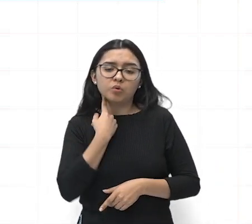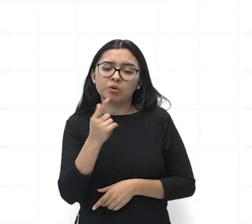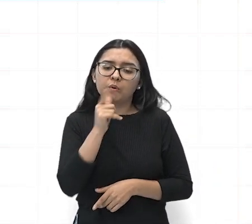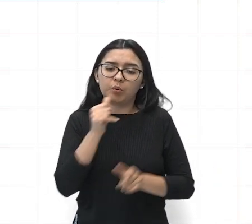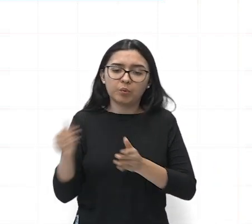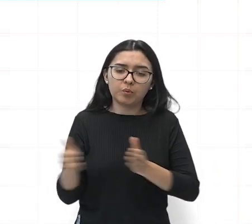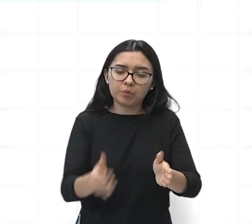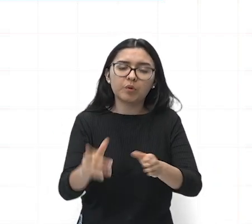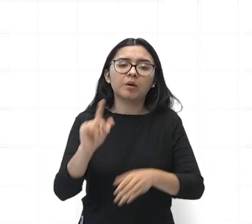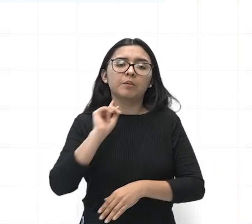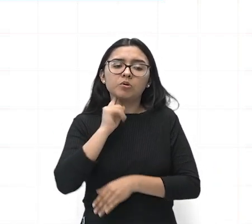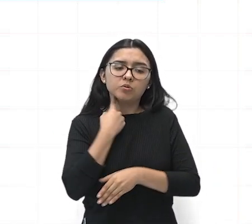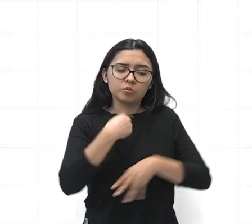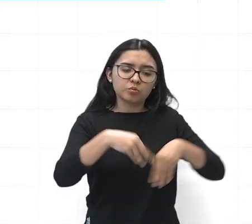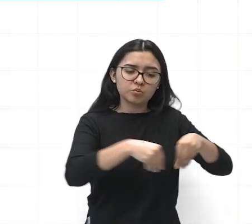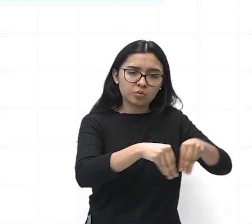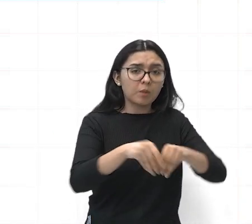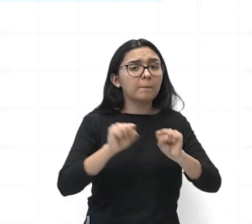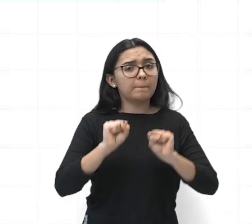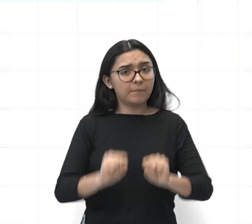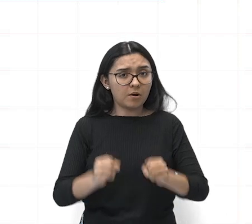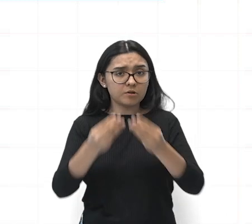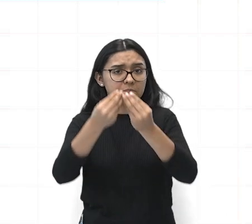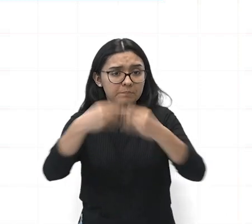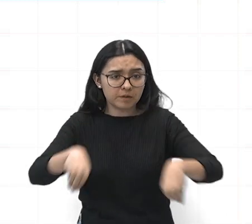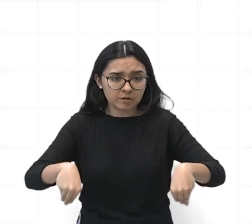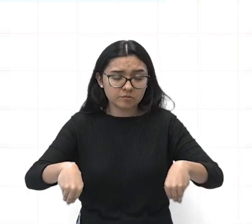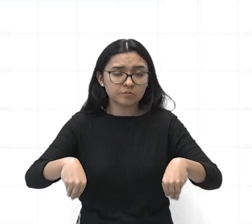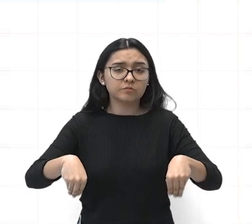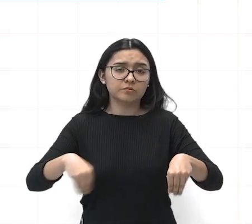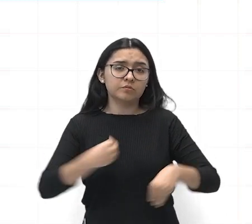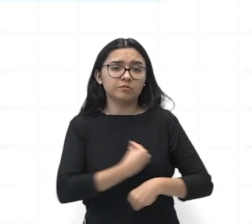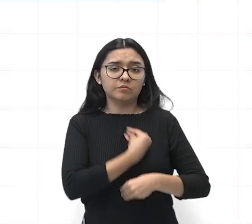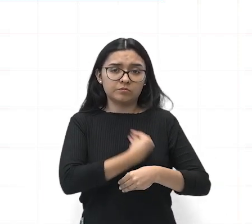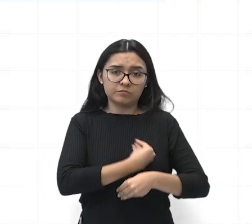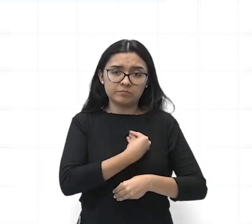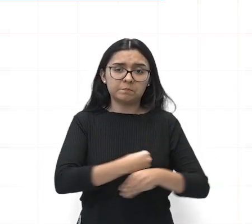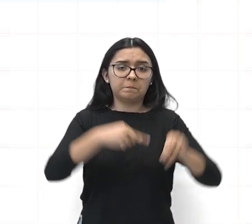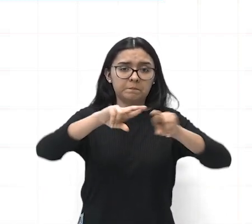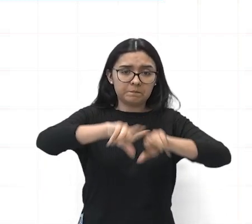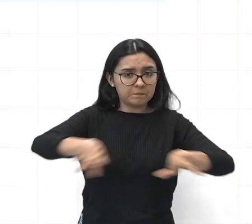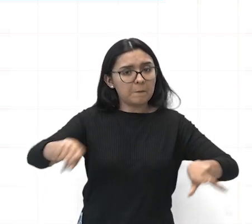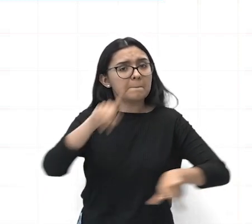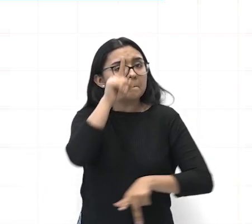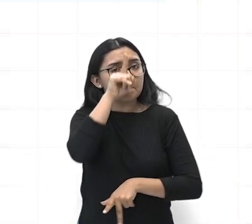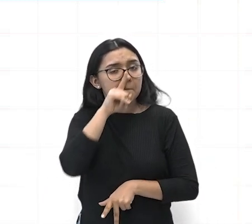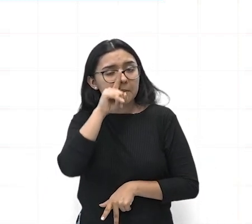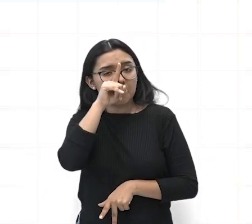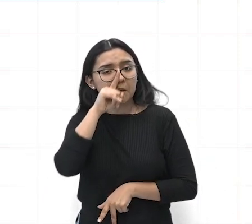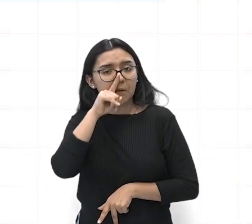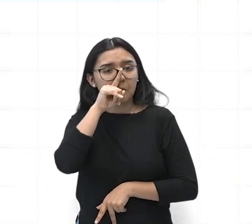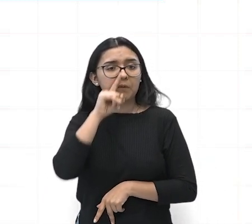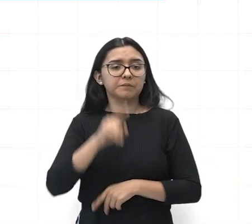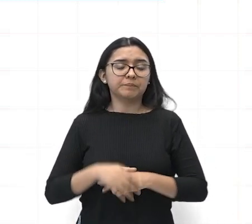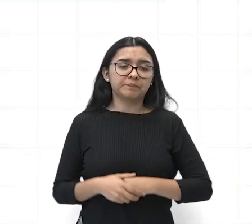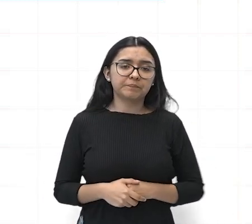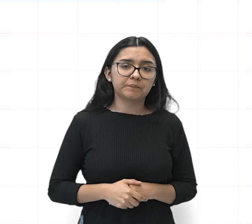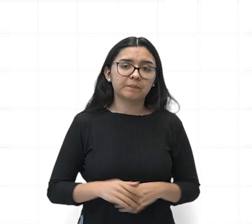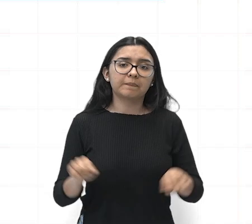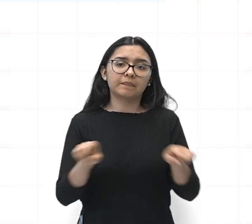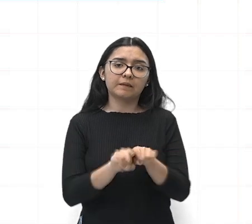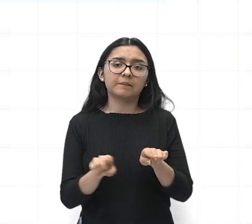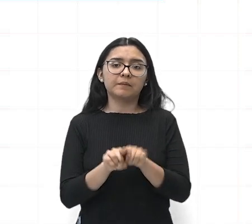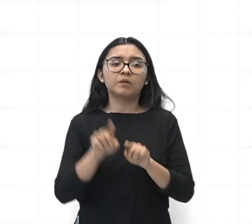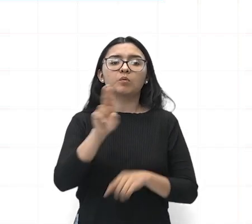do solo. Então tudo isso pode contribuir como uma ameaça a alguma forma de vida. O